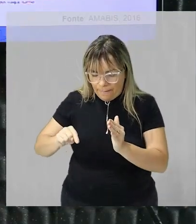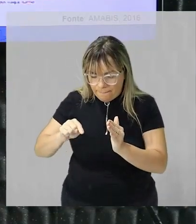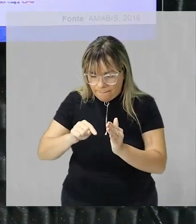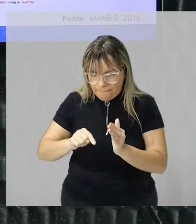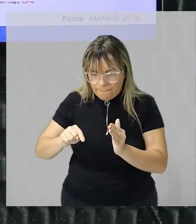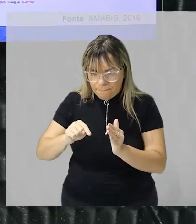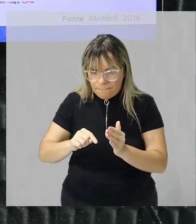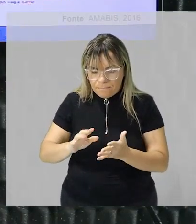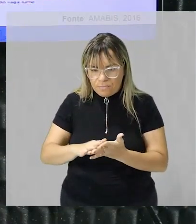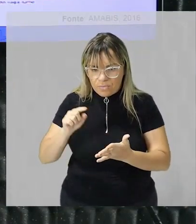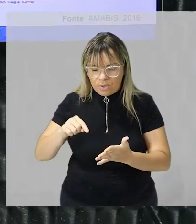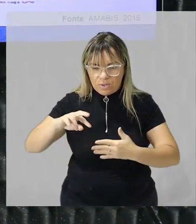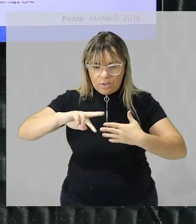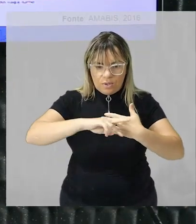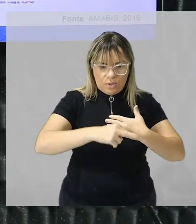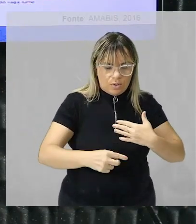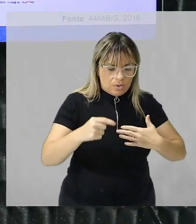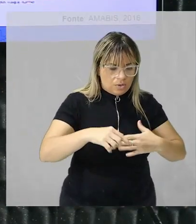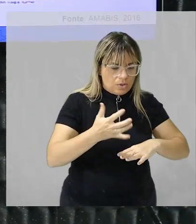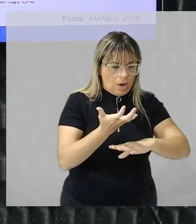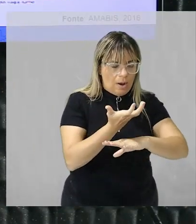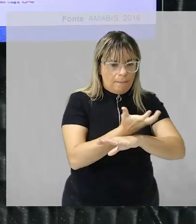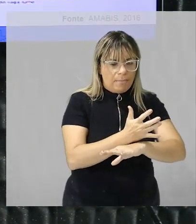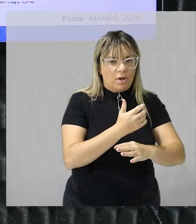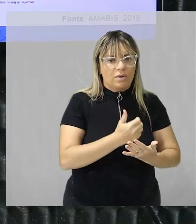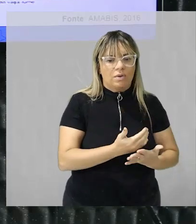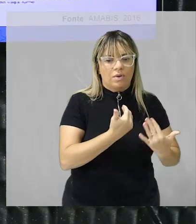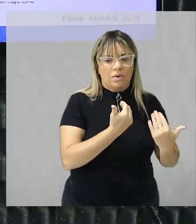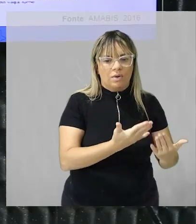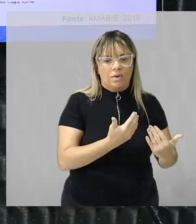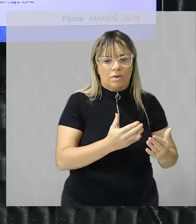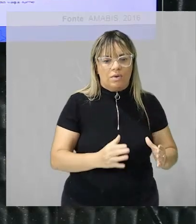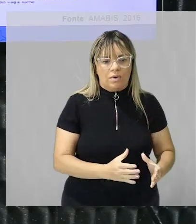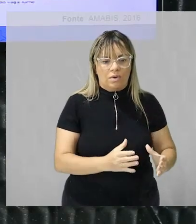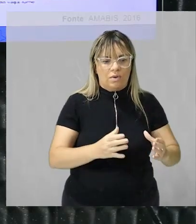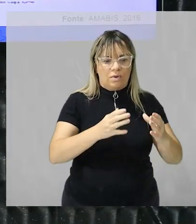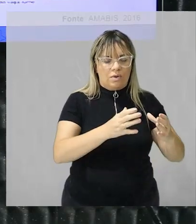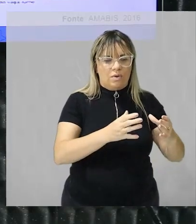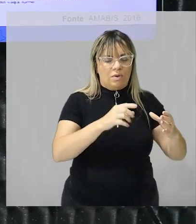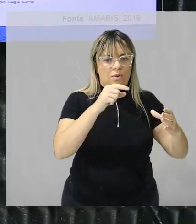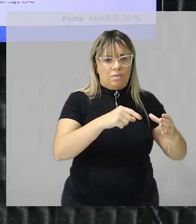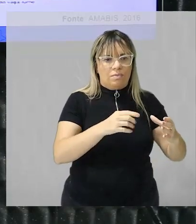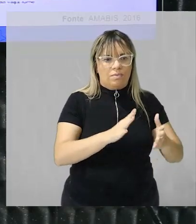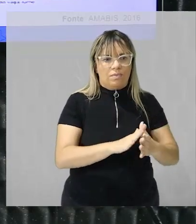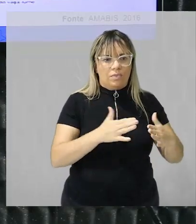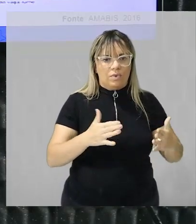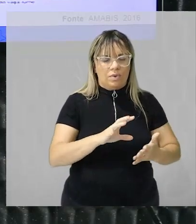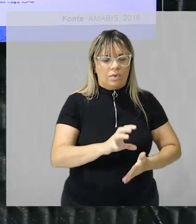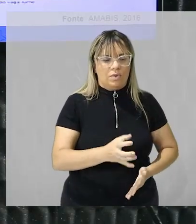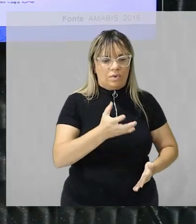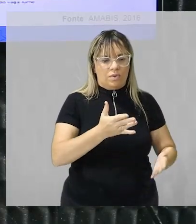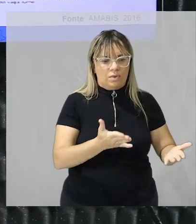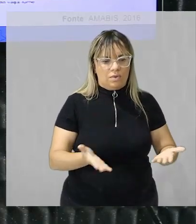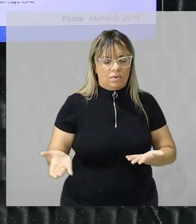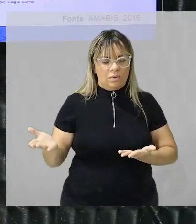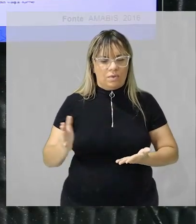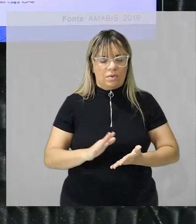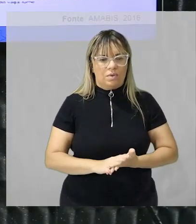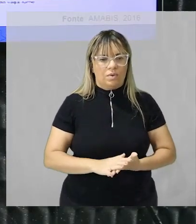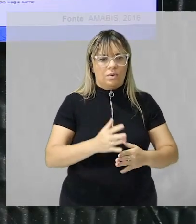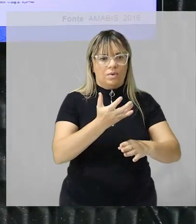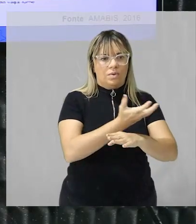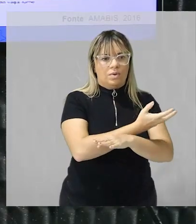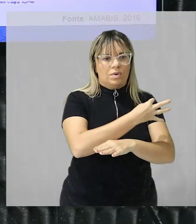que resultou em uma planta jovem. Essa planta ela foi colocada no jarro, foi cultivada, e olha só o que foi que aconteceu. A planta